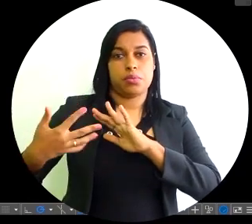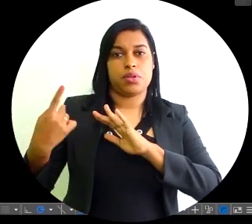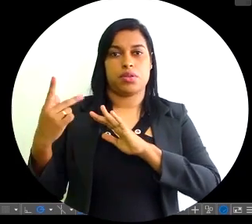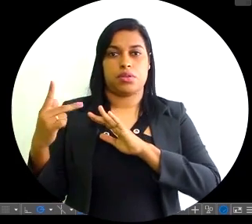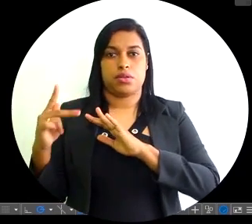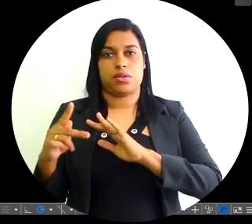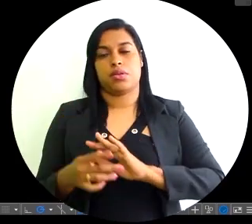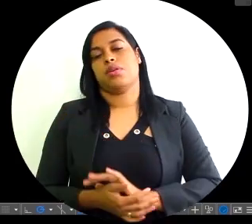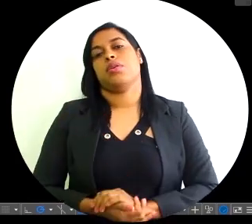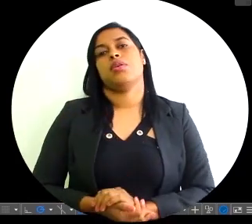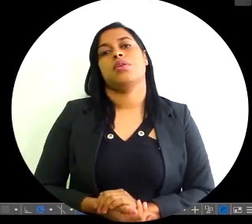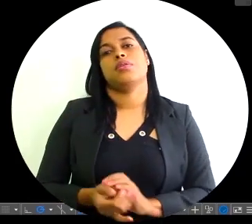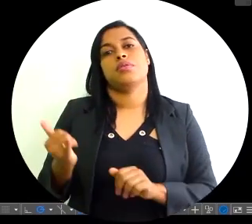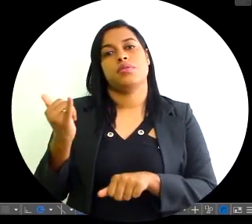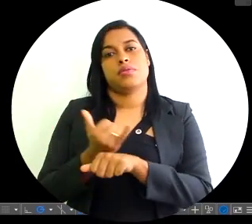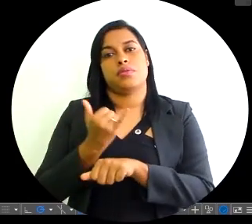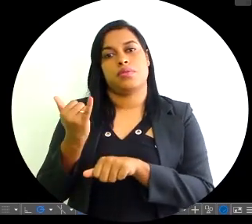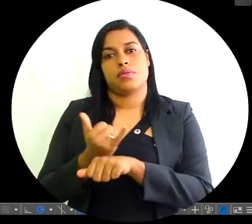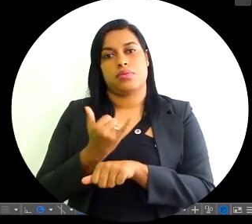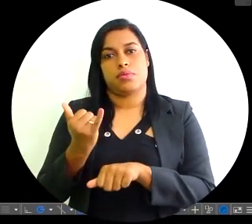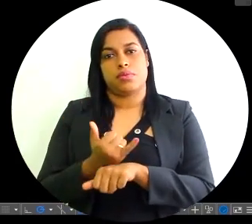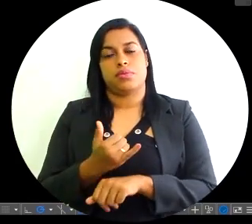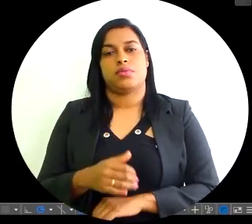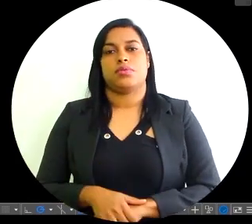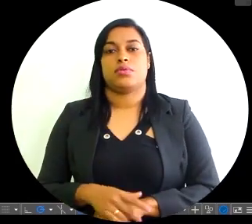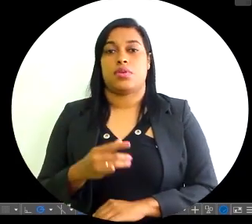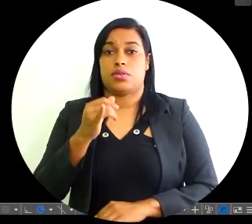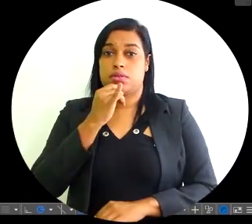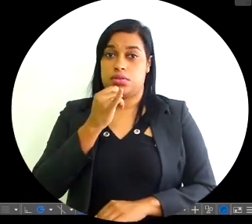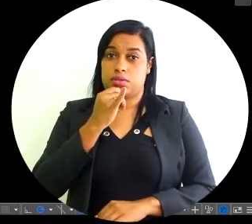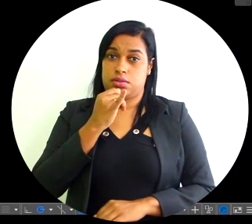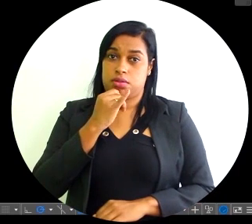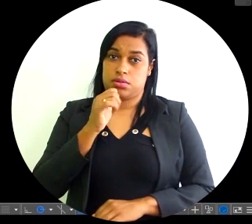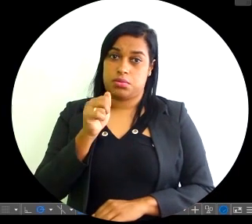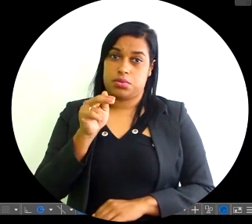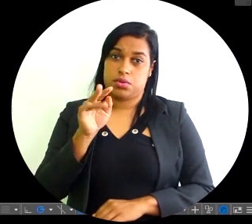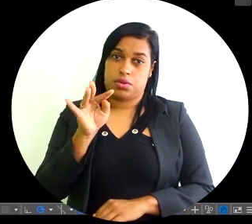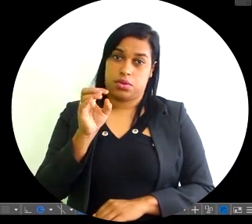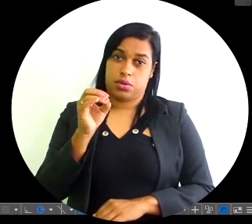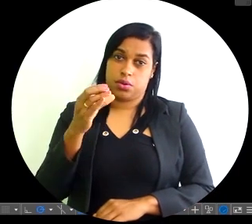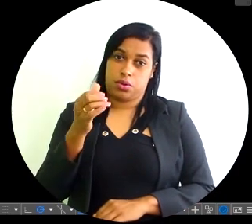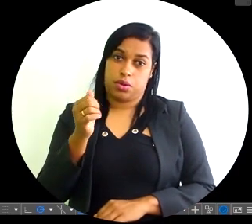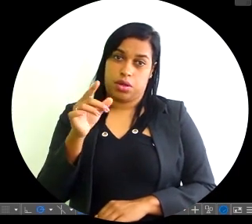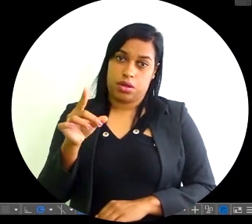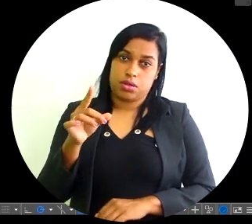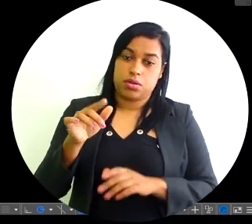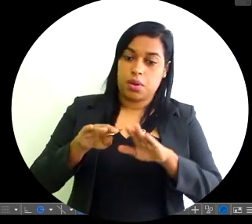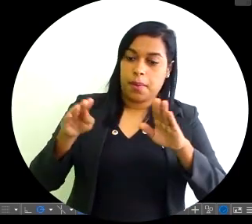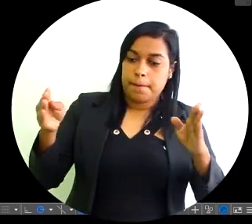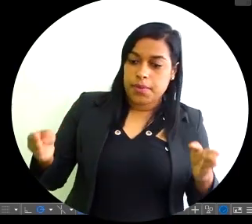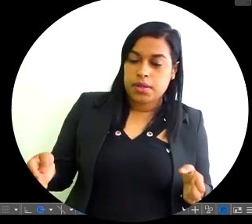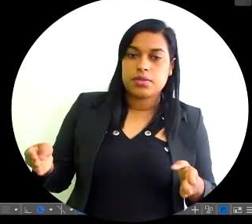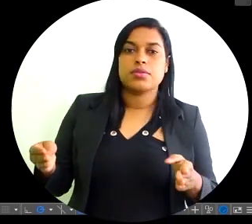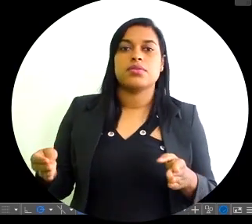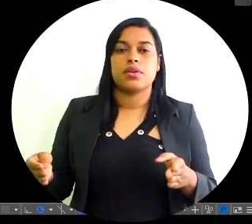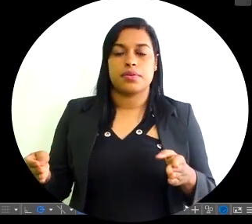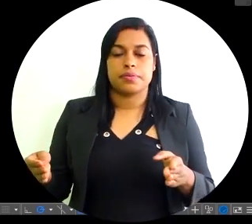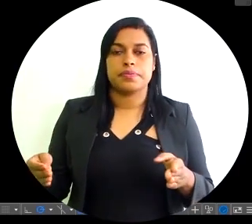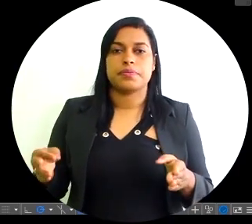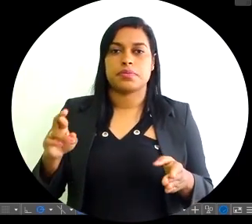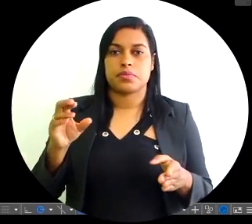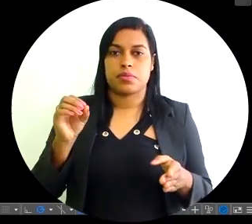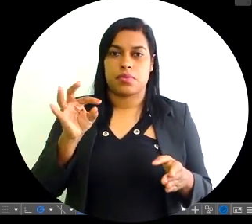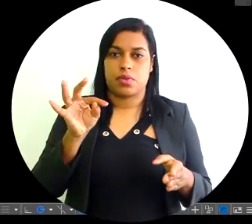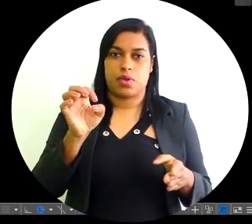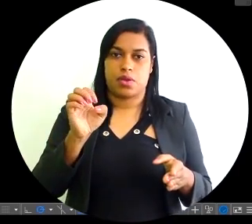a função dessa ferramenta. Nesse exemplo aqui do AutoCAD, ele mostra uma mesa em que eu aplico